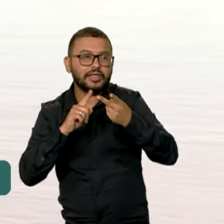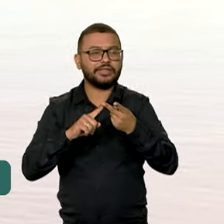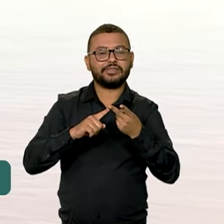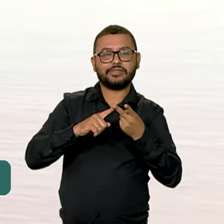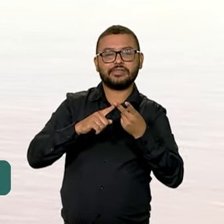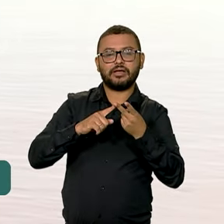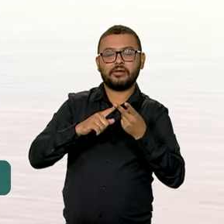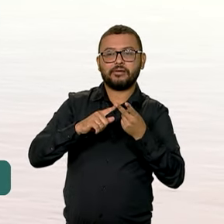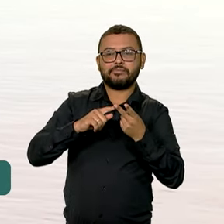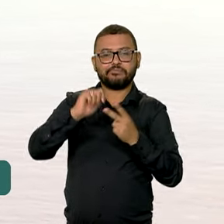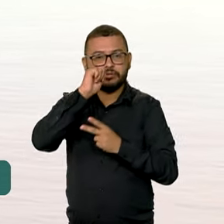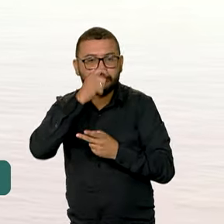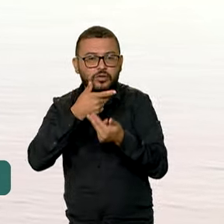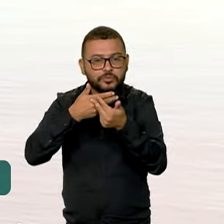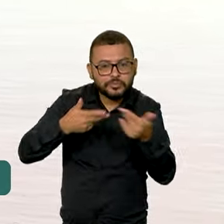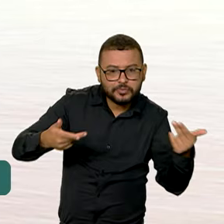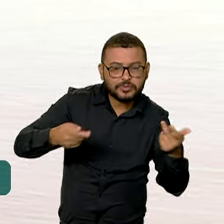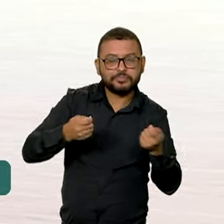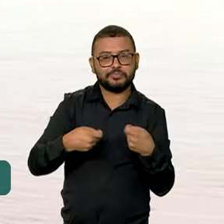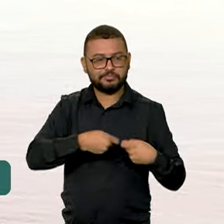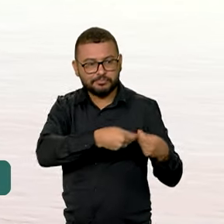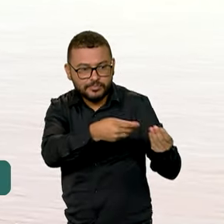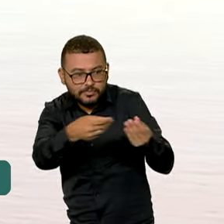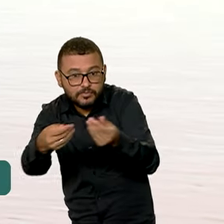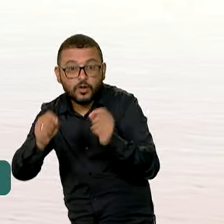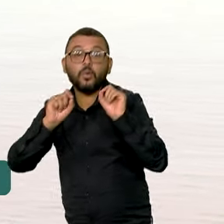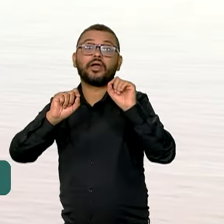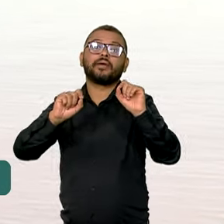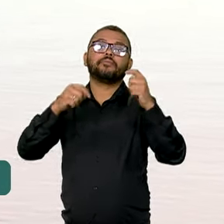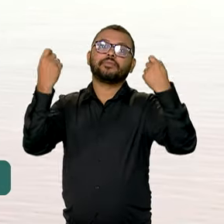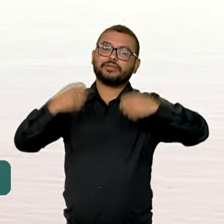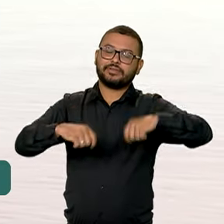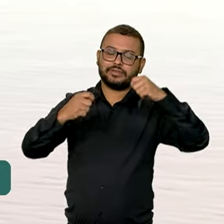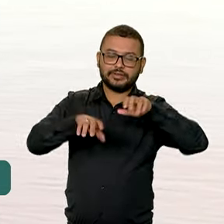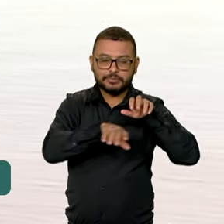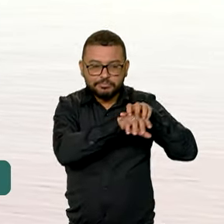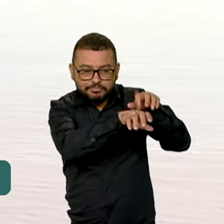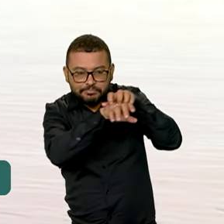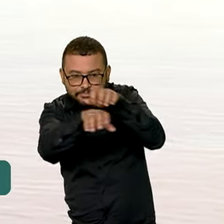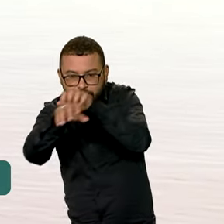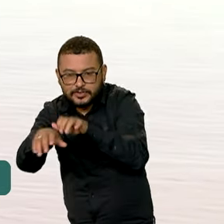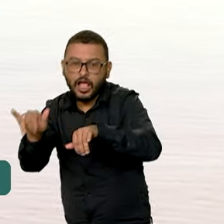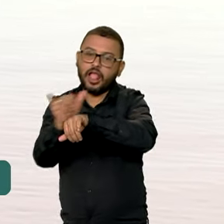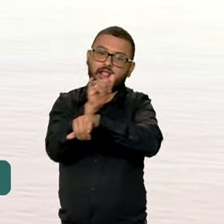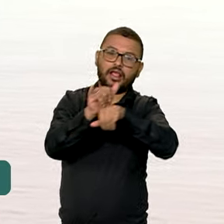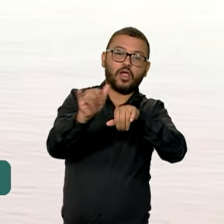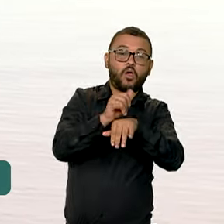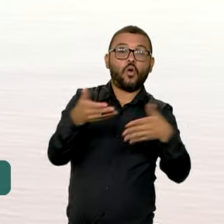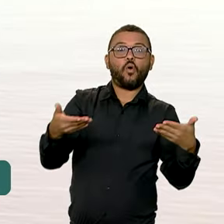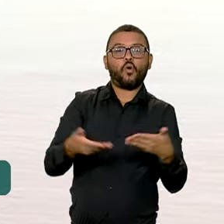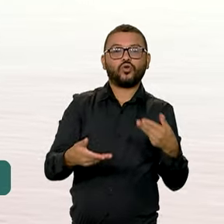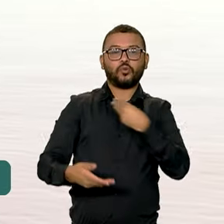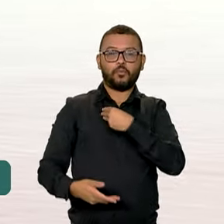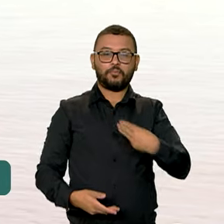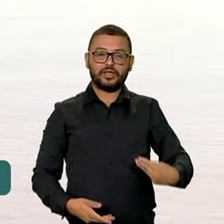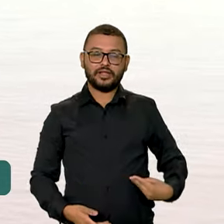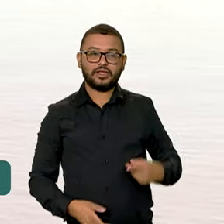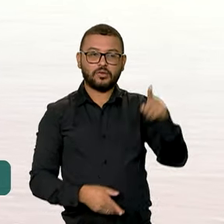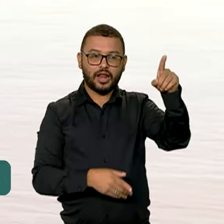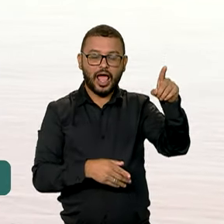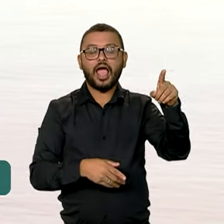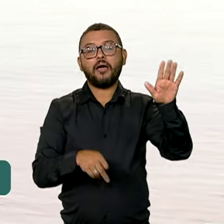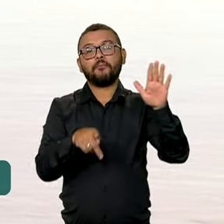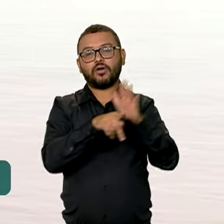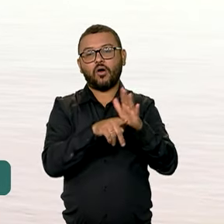e insumos sejam distribuídos, é preciso logística. Hoje, o ministro dos Transportes, Renan